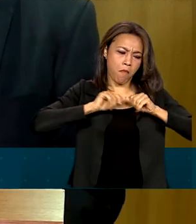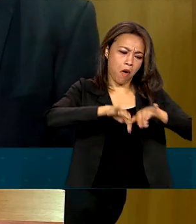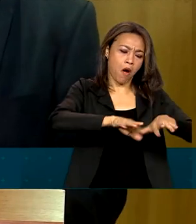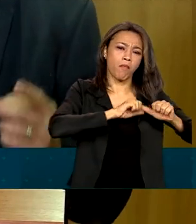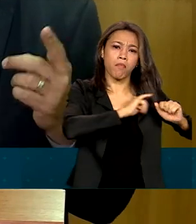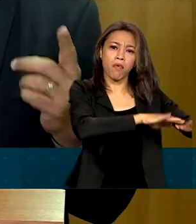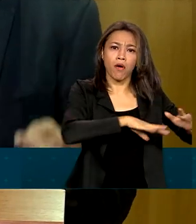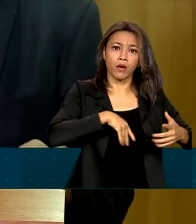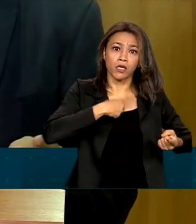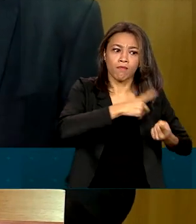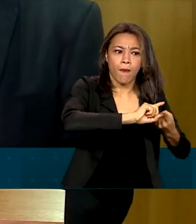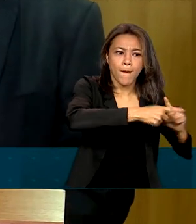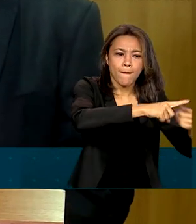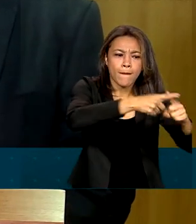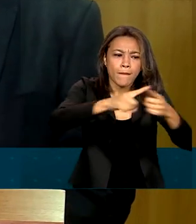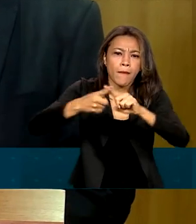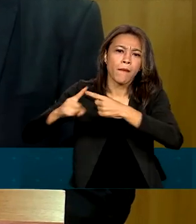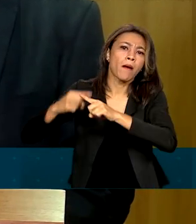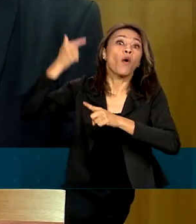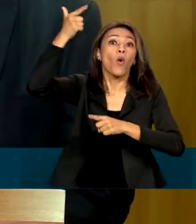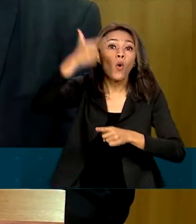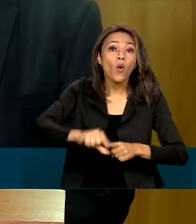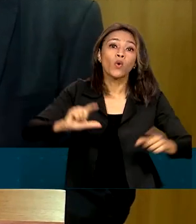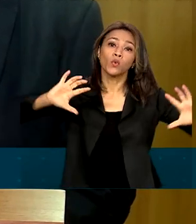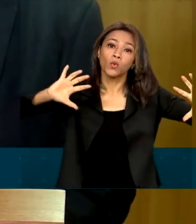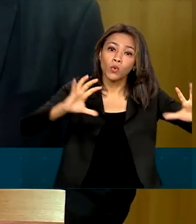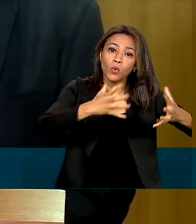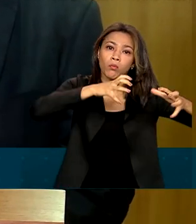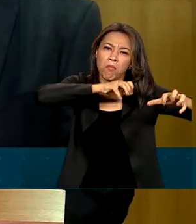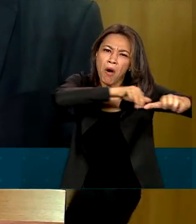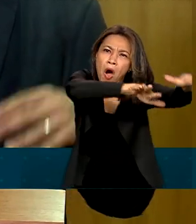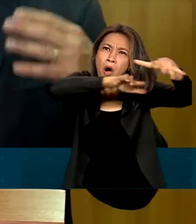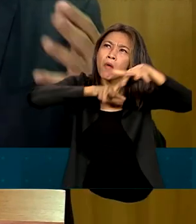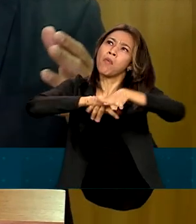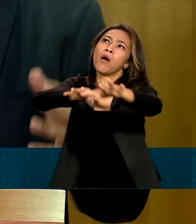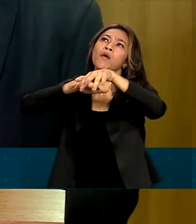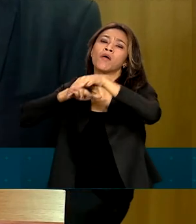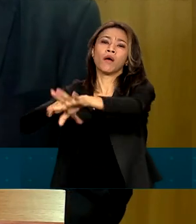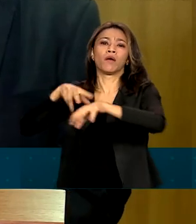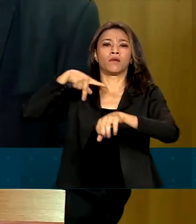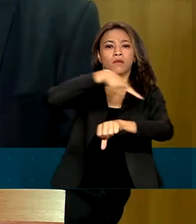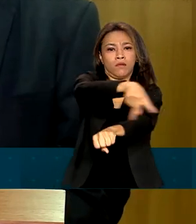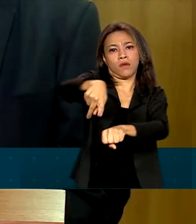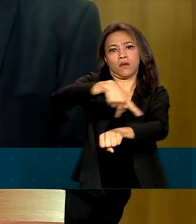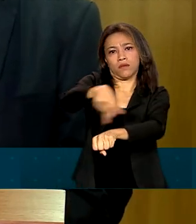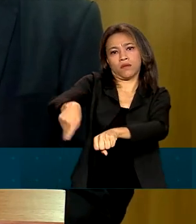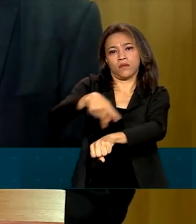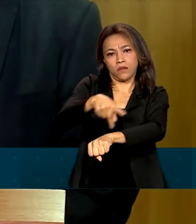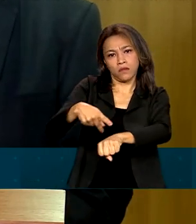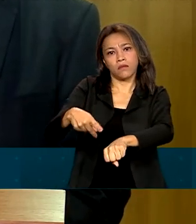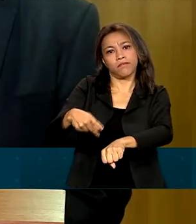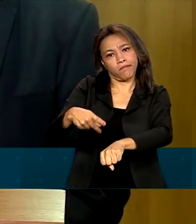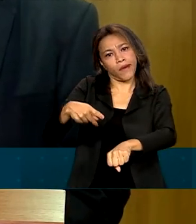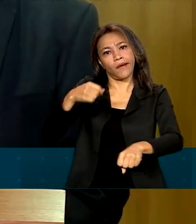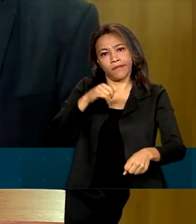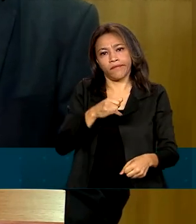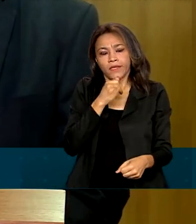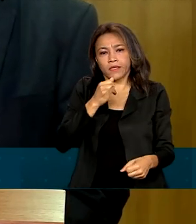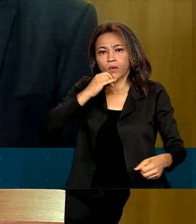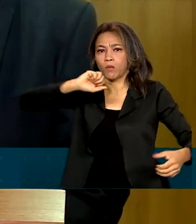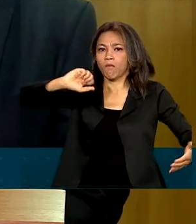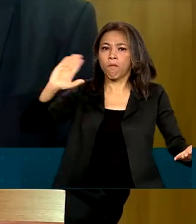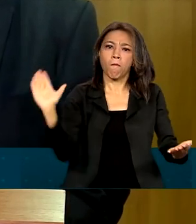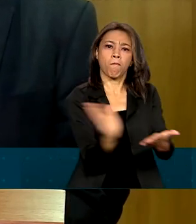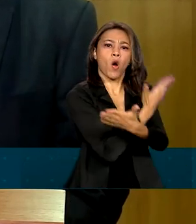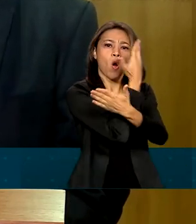atos, inclusive pelo país, que pudessem mobilizar um golpe que não